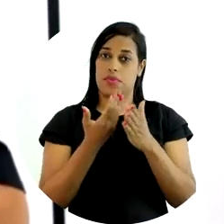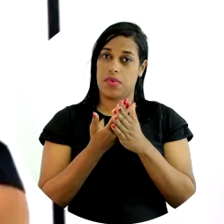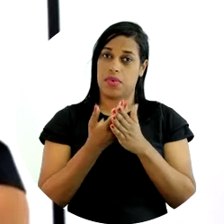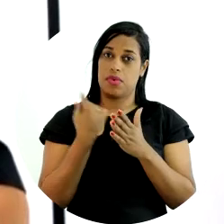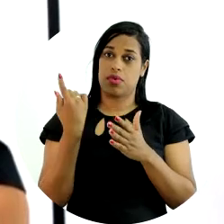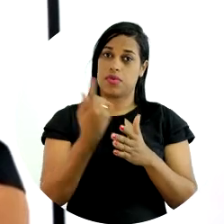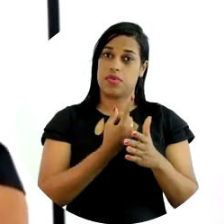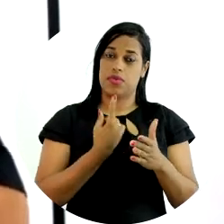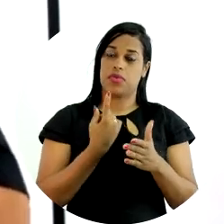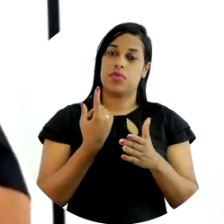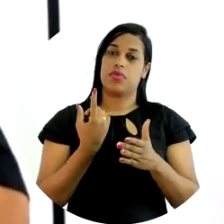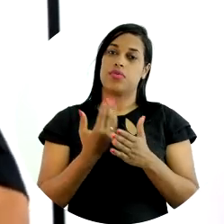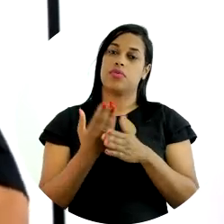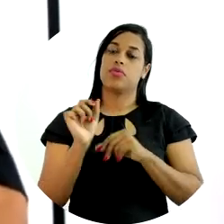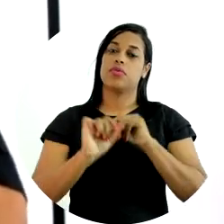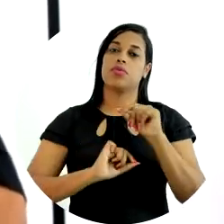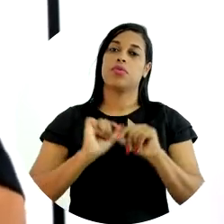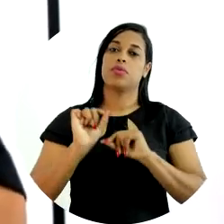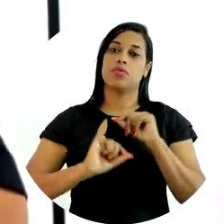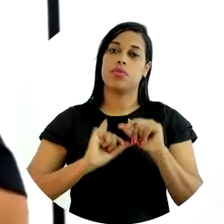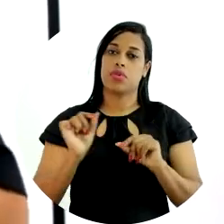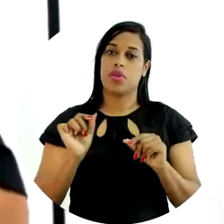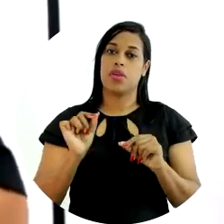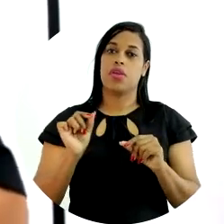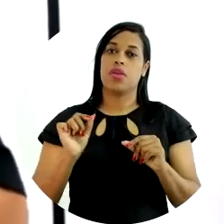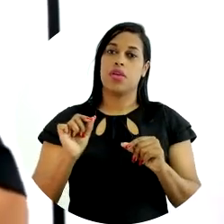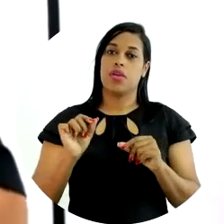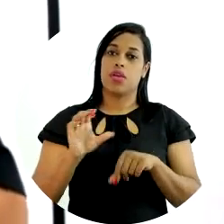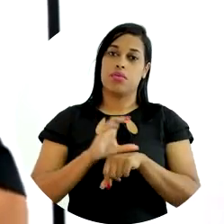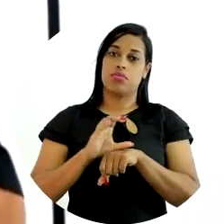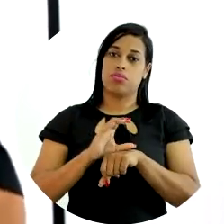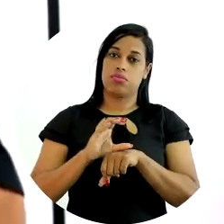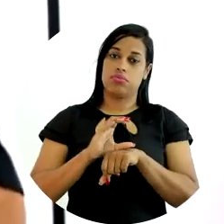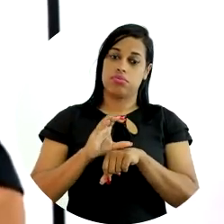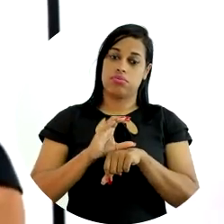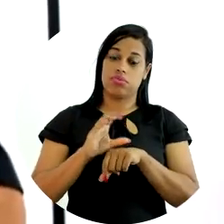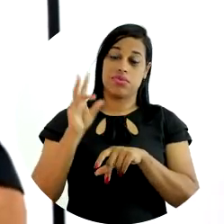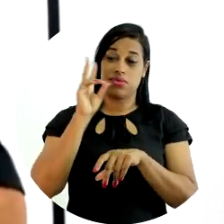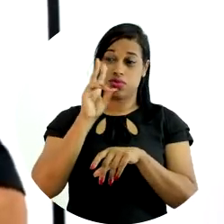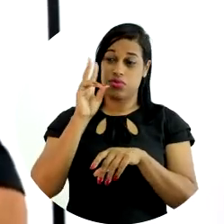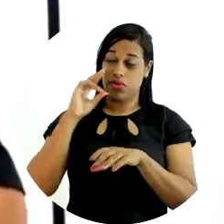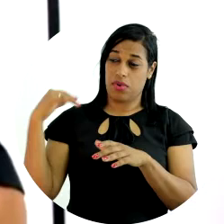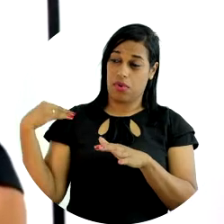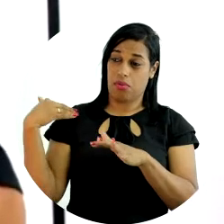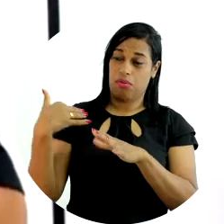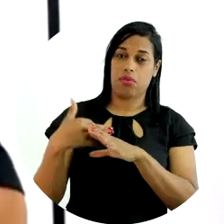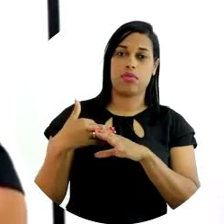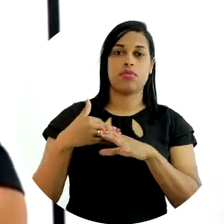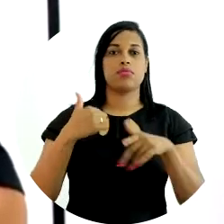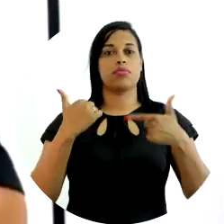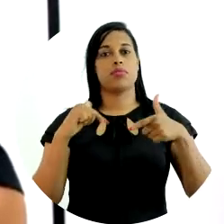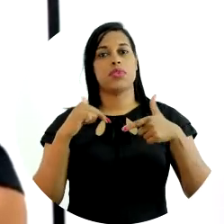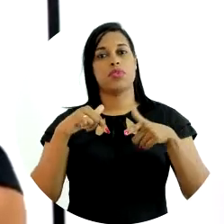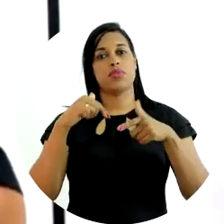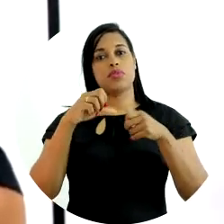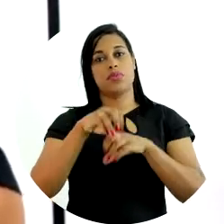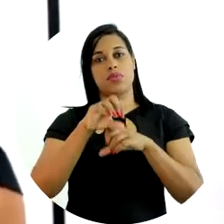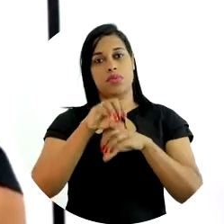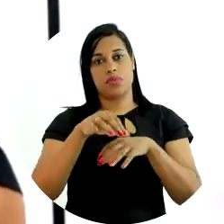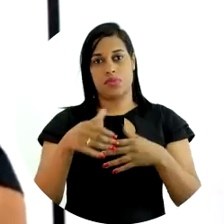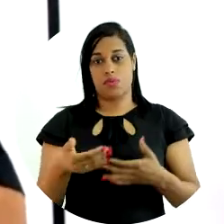videoaula, onde nós estaremos estudando a questão da constituição histórica do trabalhador em